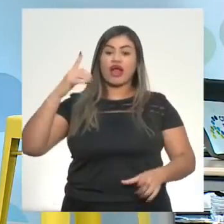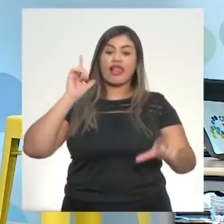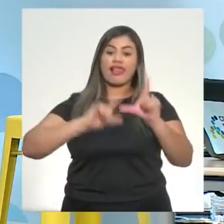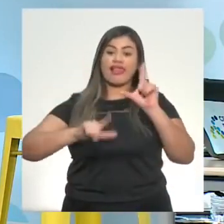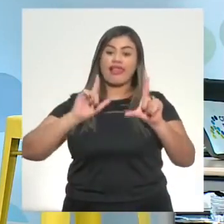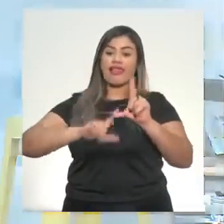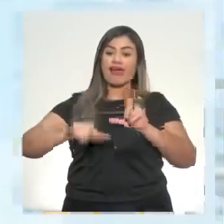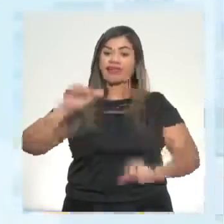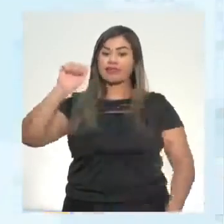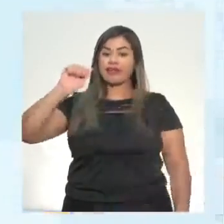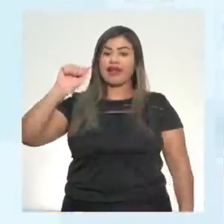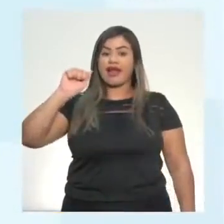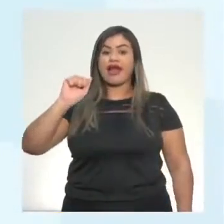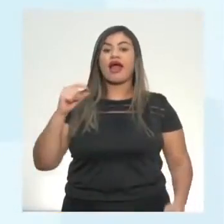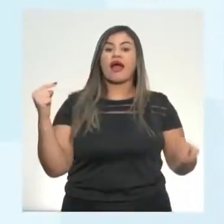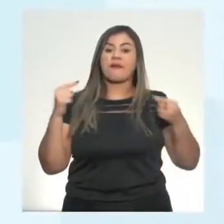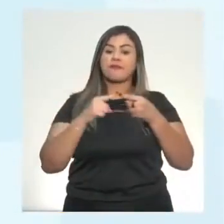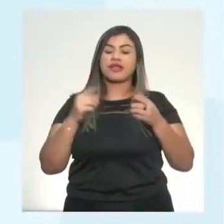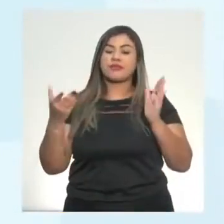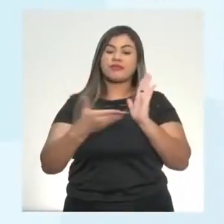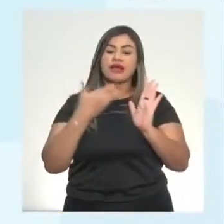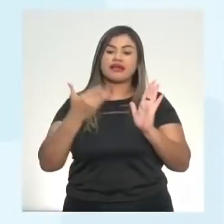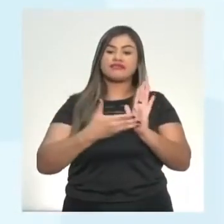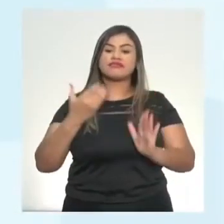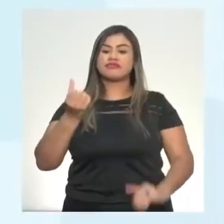está lá na página 64.